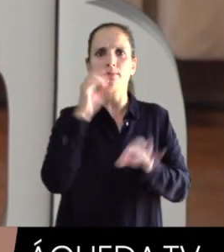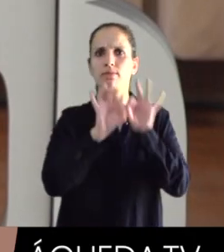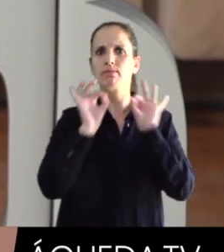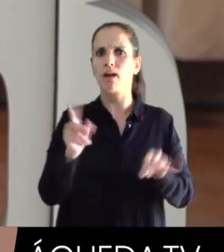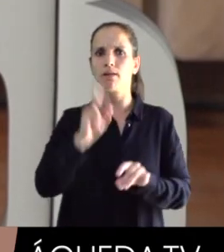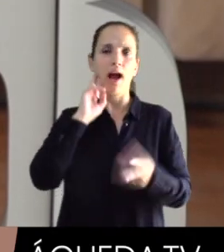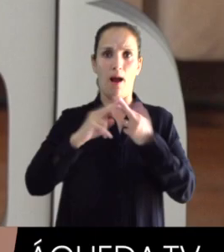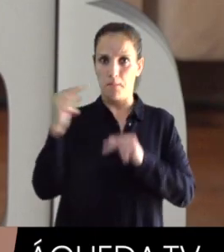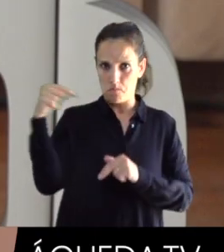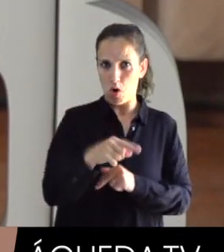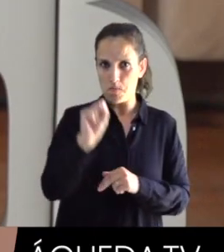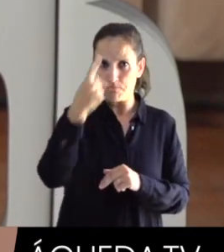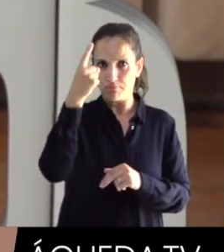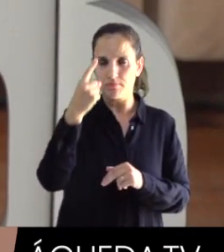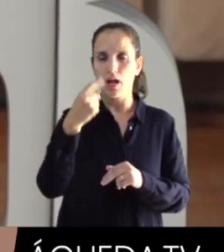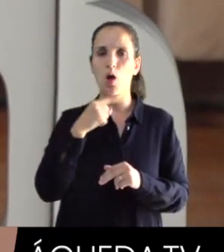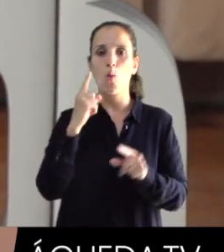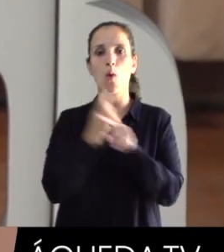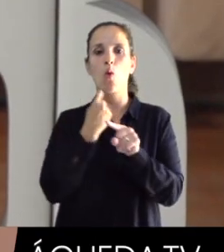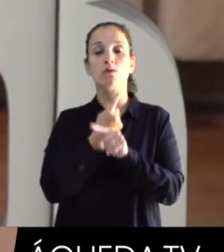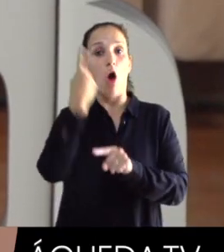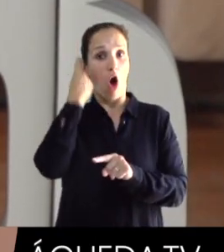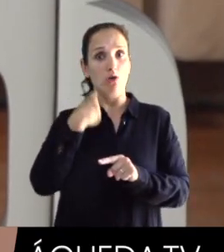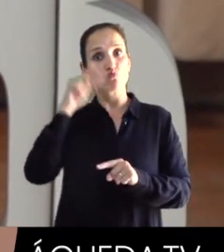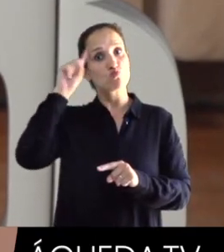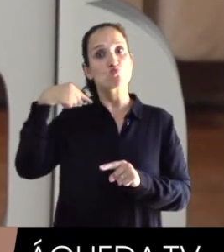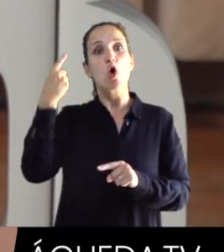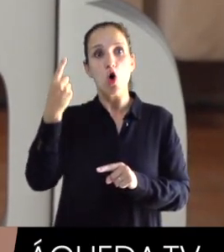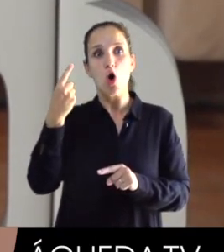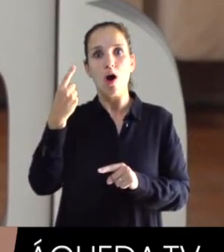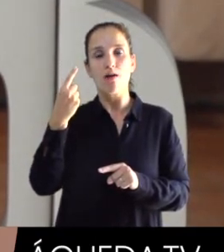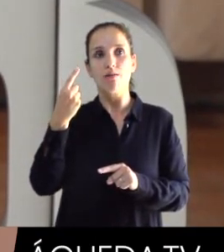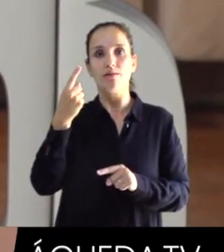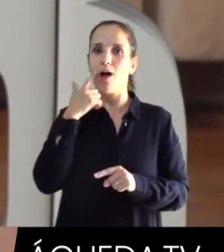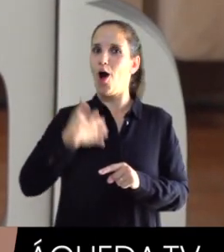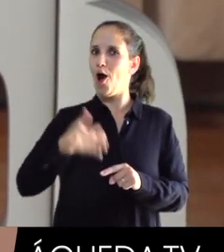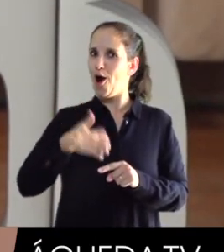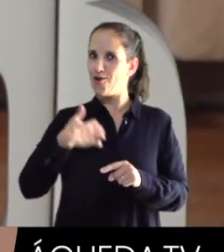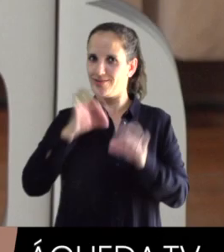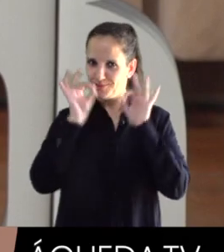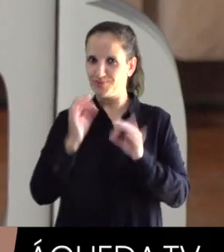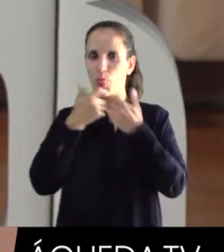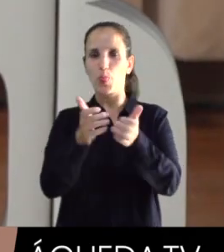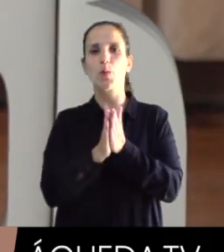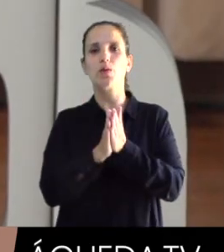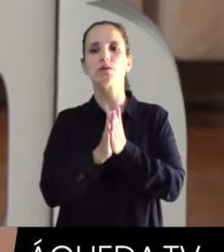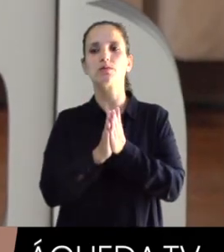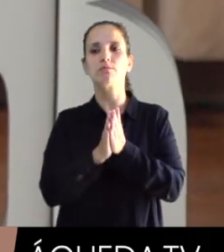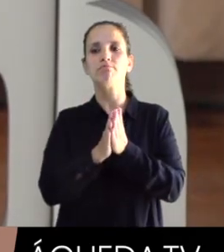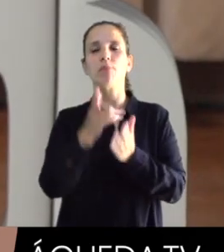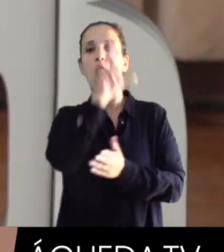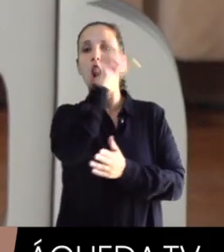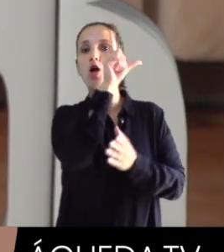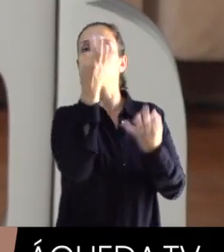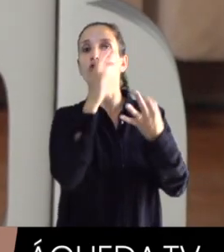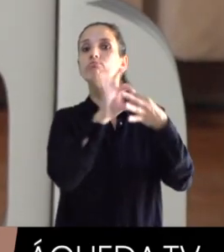vem a esta Câmara Municipal. E reparem numa coisa, ontem fiquei a saber algo que nos deve orgulhar a todos. Depois de Lisboa, que